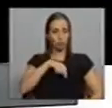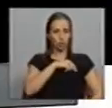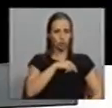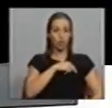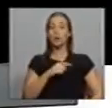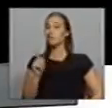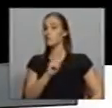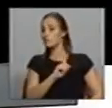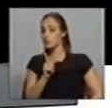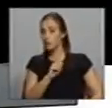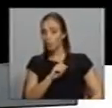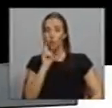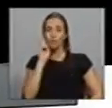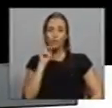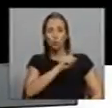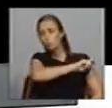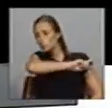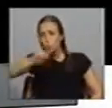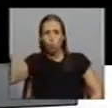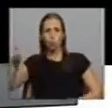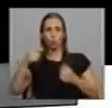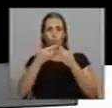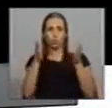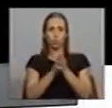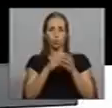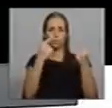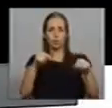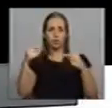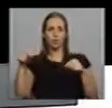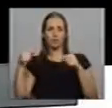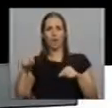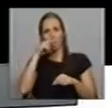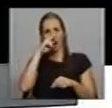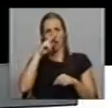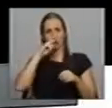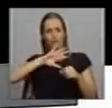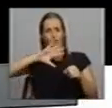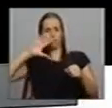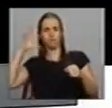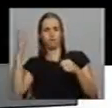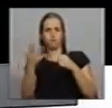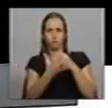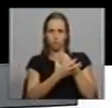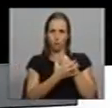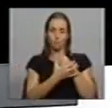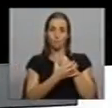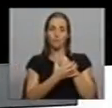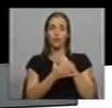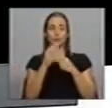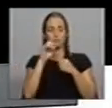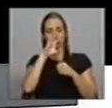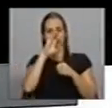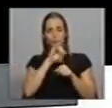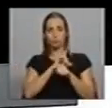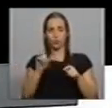encontrou em todos estes quasares precisamente estes halos de gás e a surpresa é não só no seu tamanho, mas também